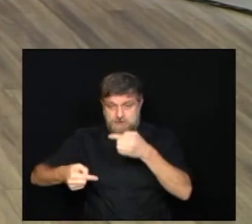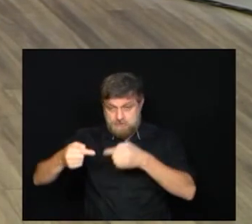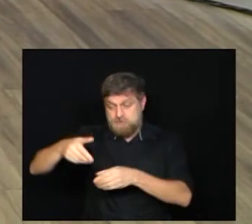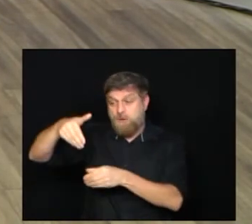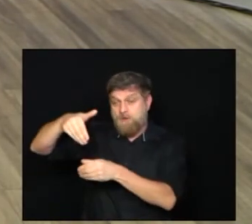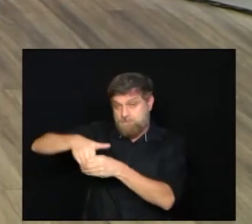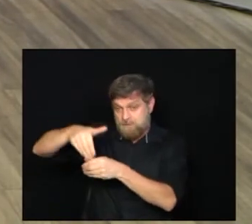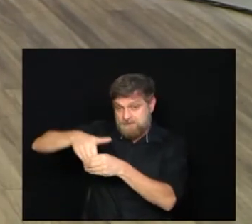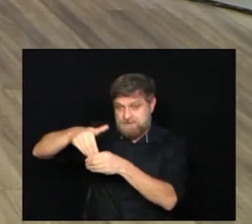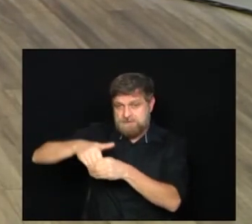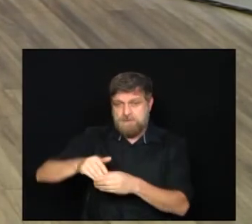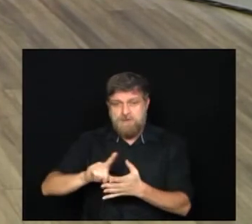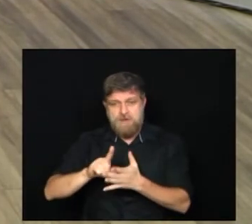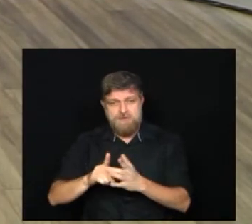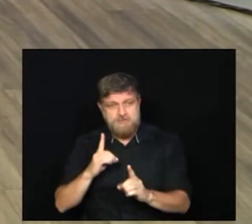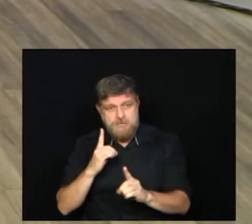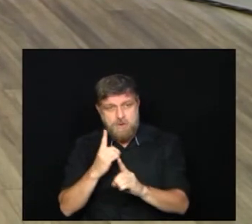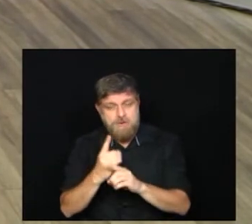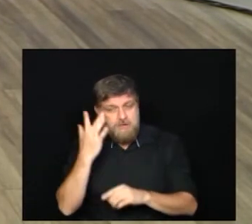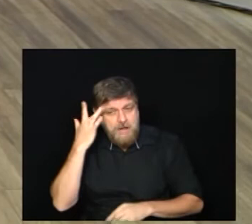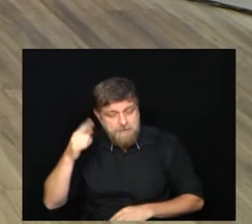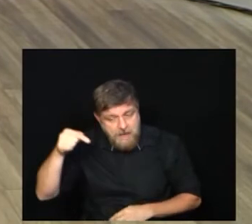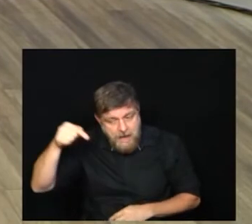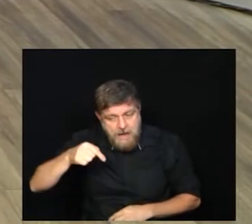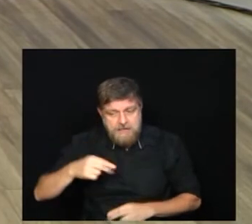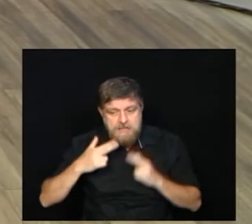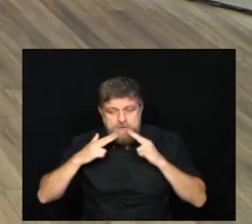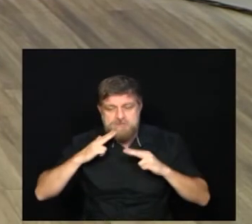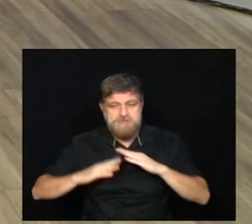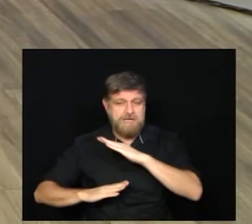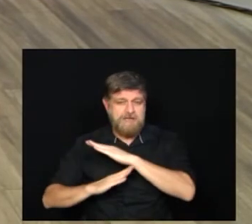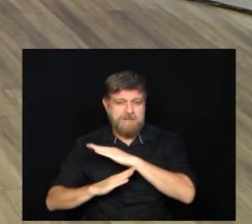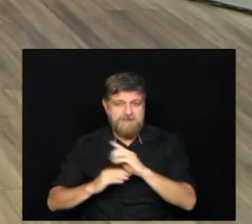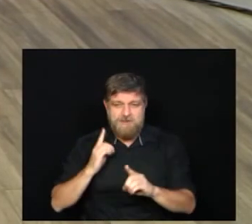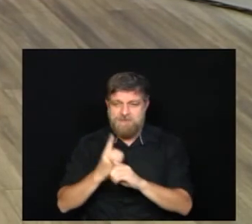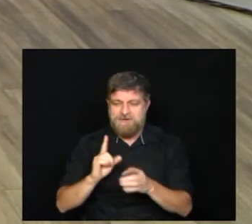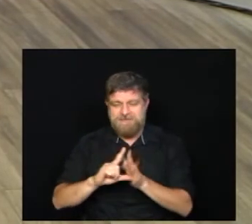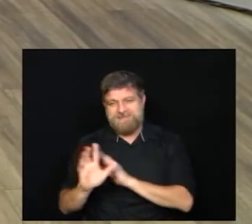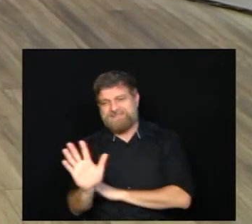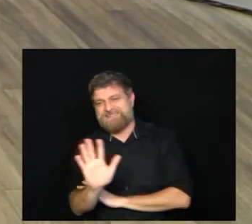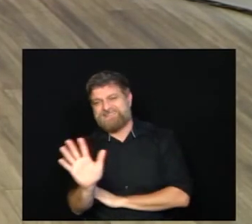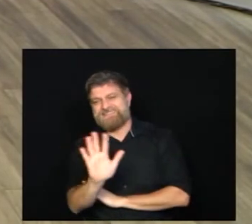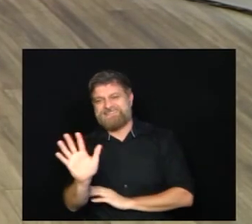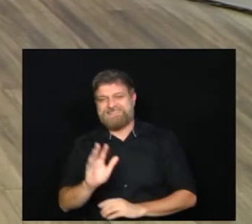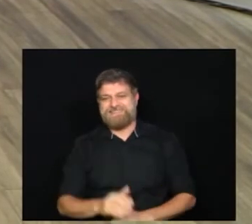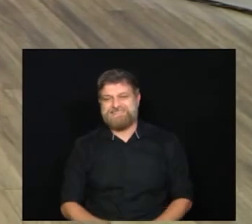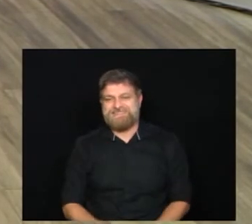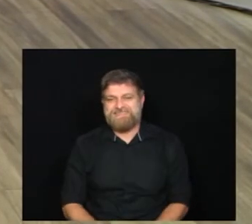votações. E nos vemos amanhã aqui no Câmara Notícia. Até lá. Tchau, tchau.